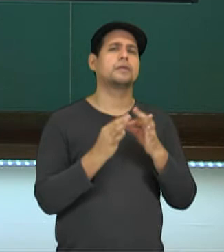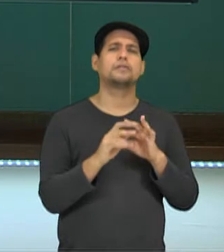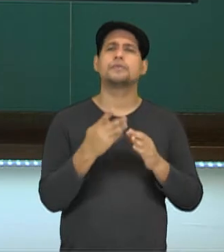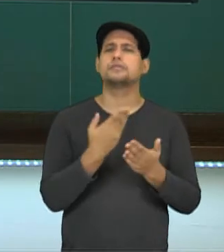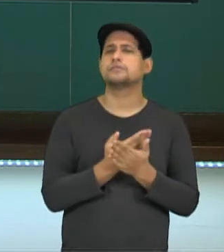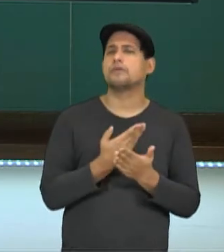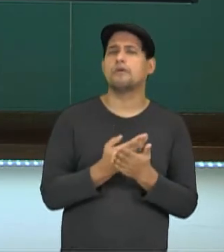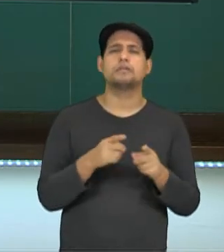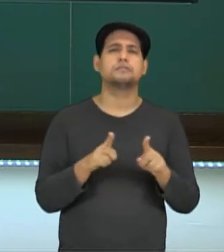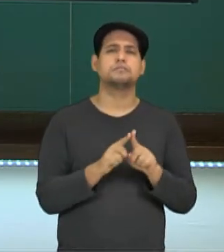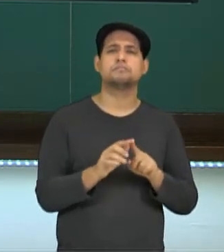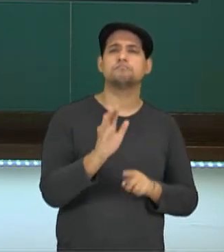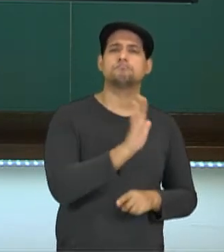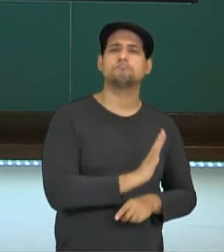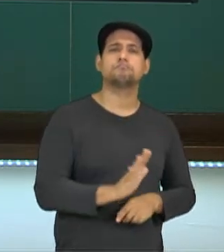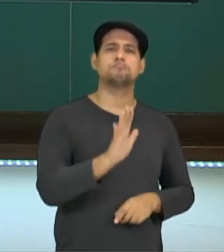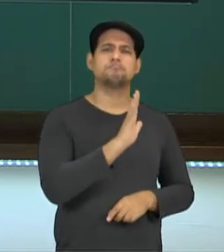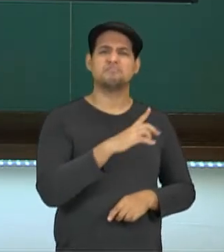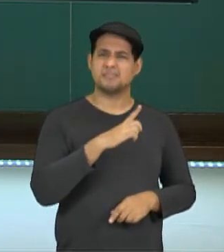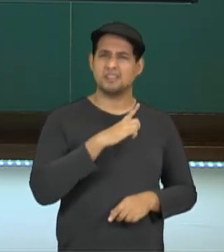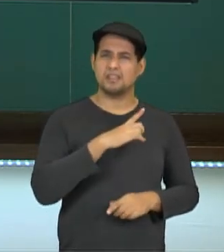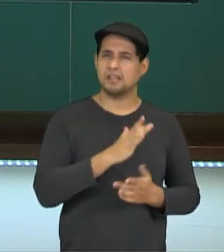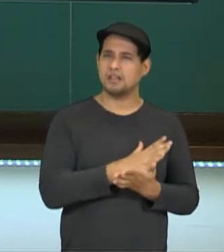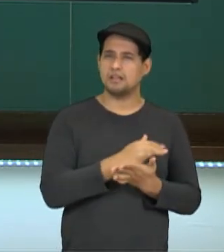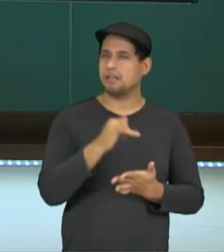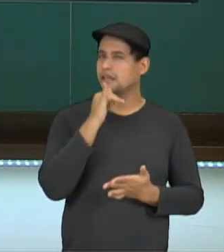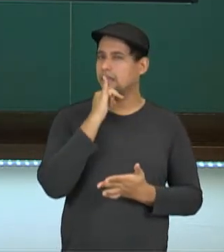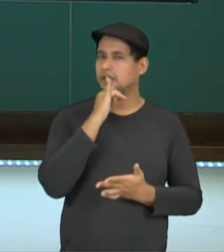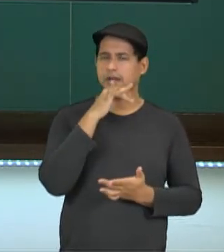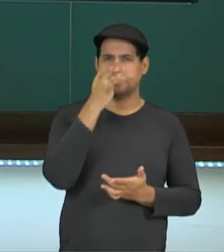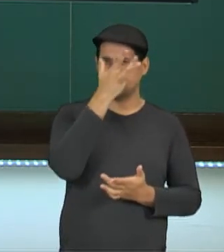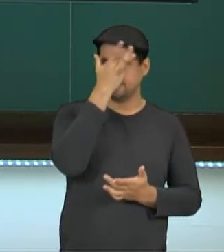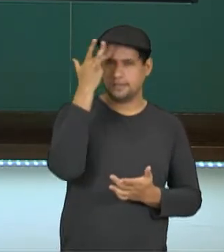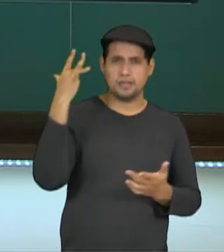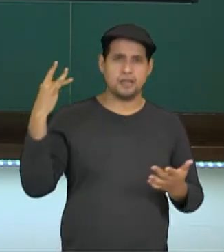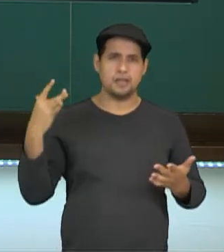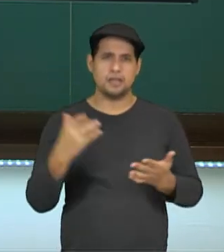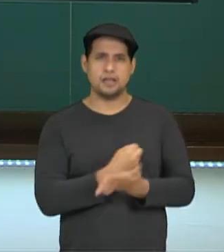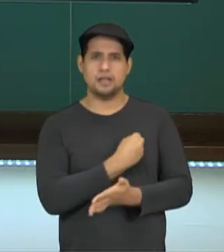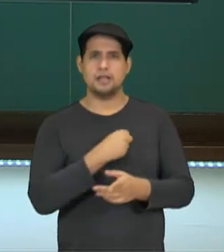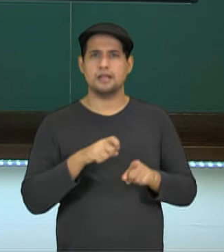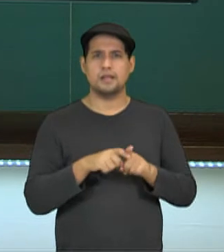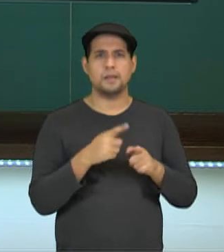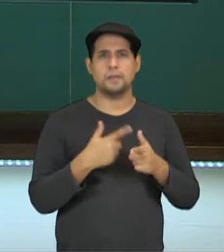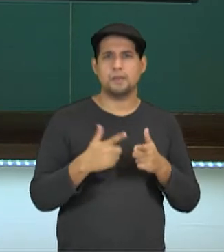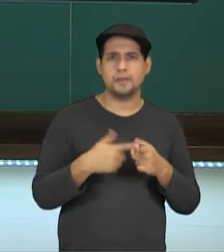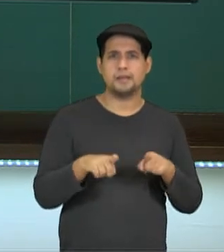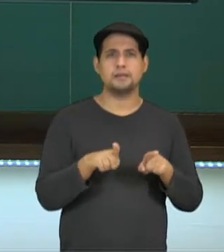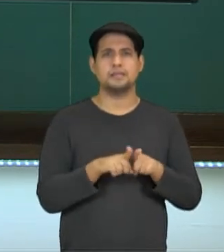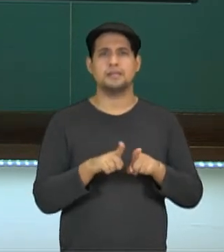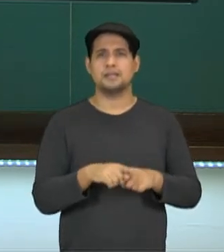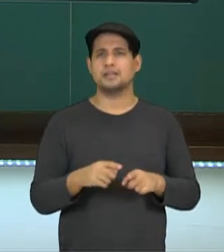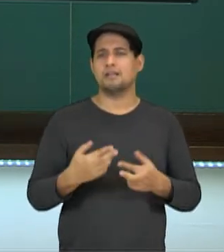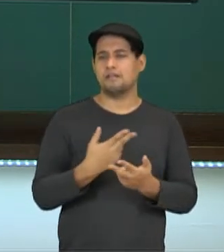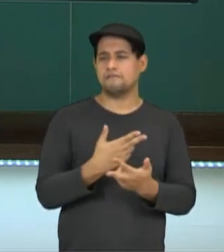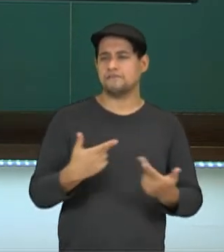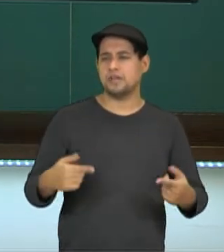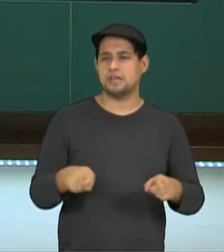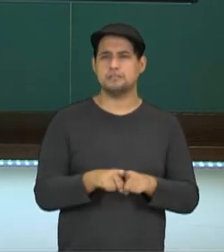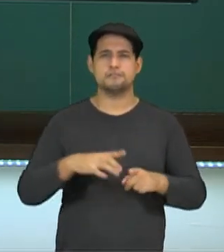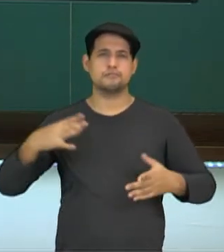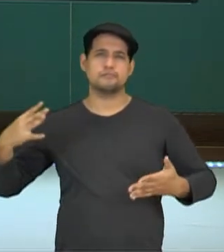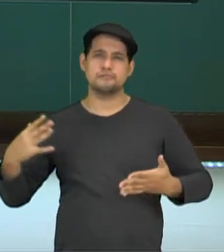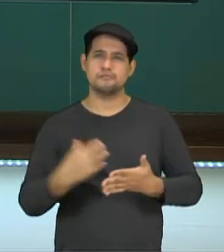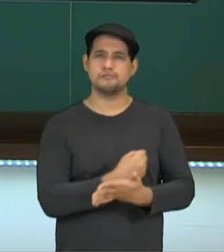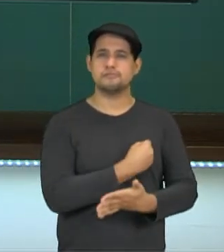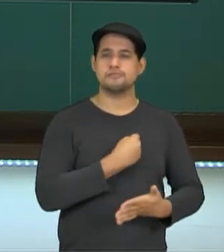na sua região, né, exemplos de pessoas que superaram os obstáculos, que superaram as adversidades, que